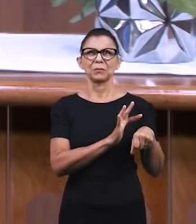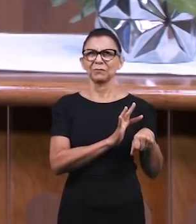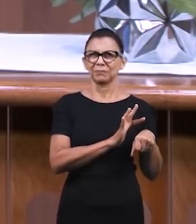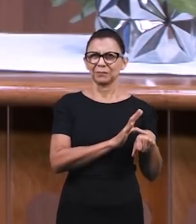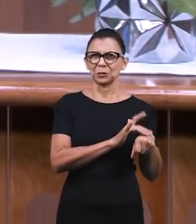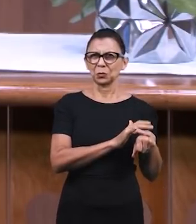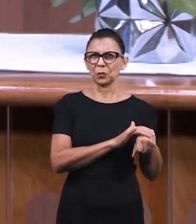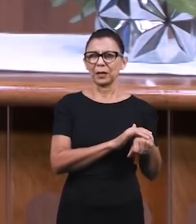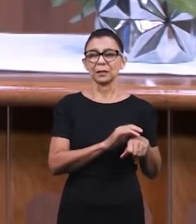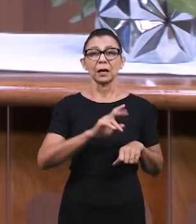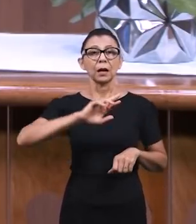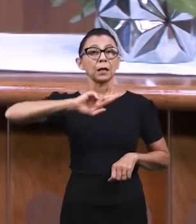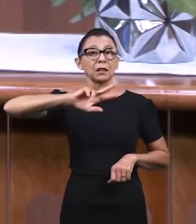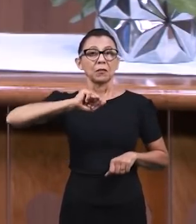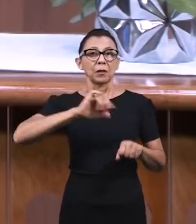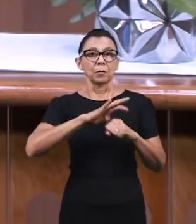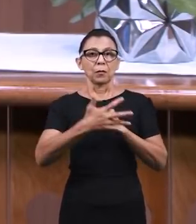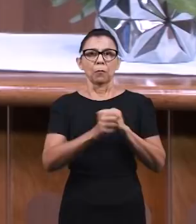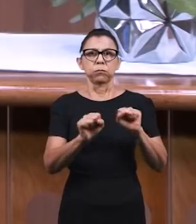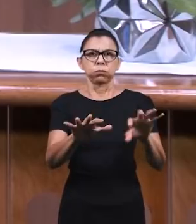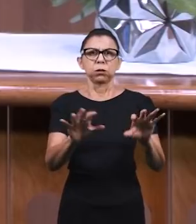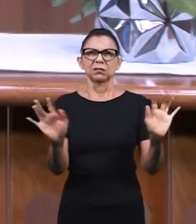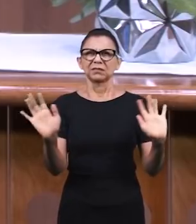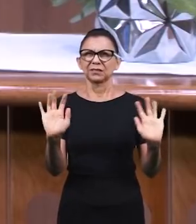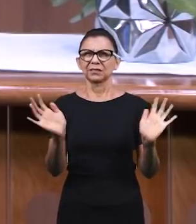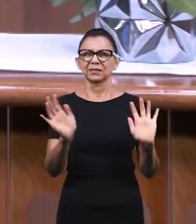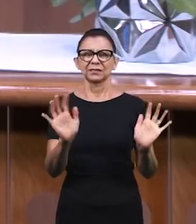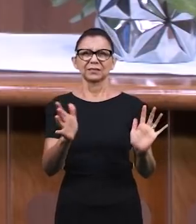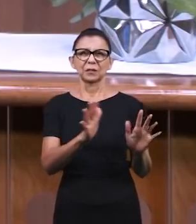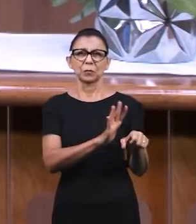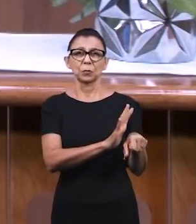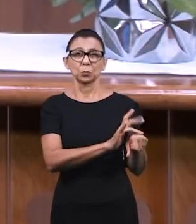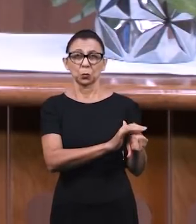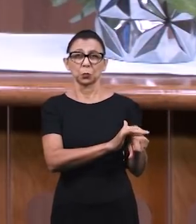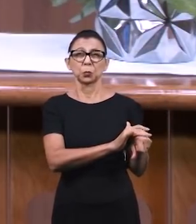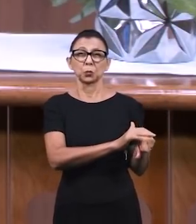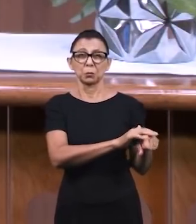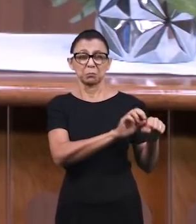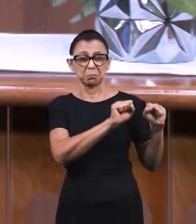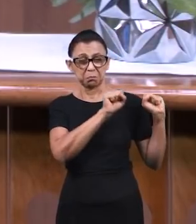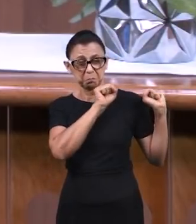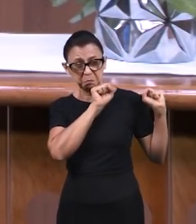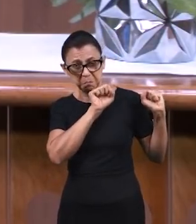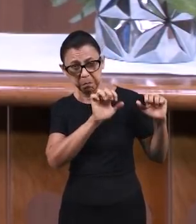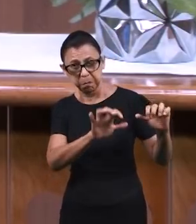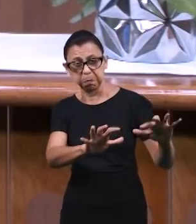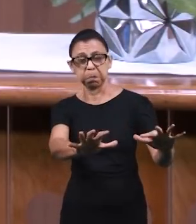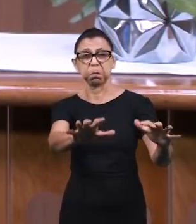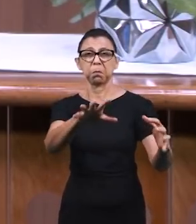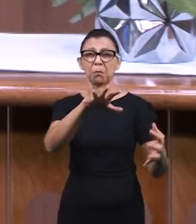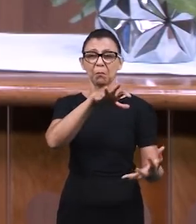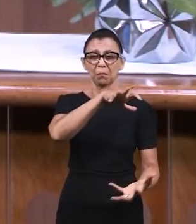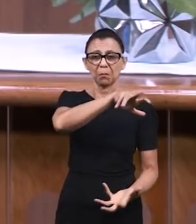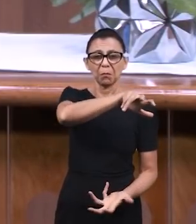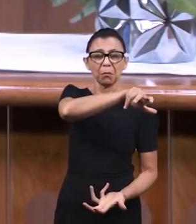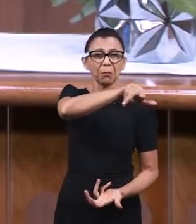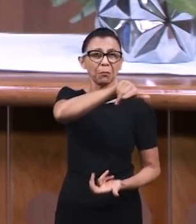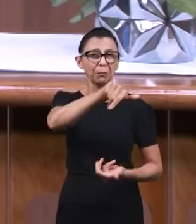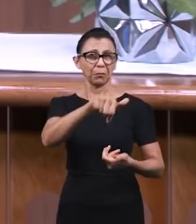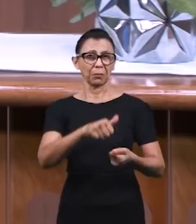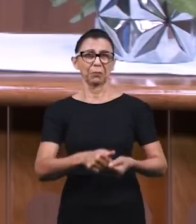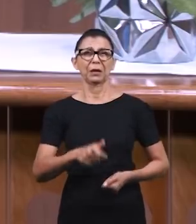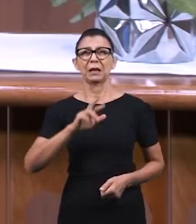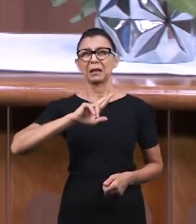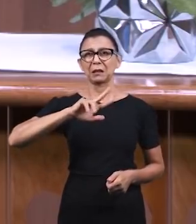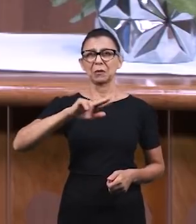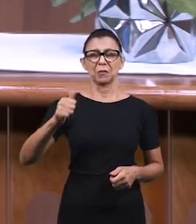de doença, eu não vou falar nem sobre a pandemia, mas há duas doenças que assolam o mundo hoje, são